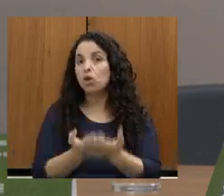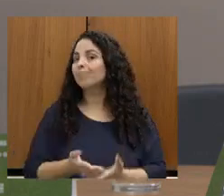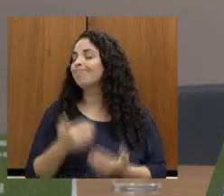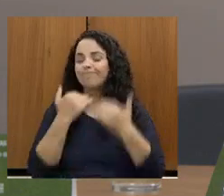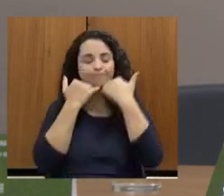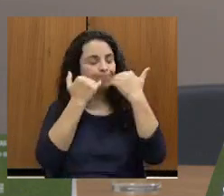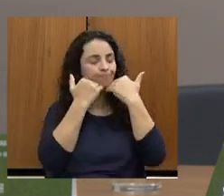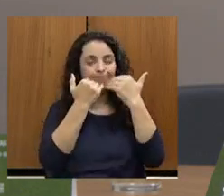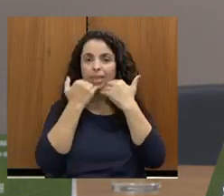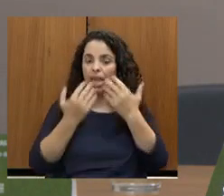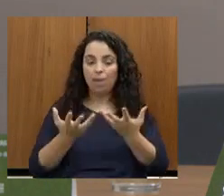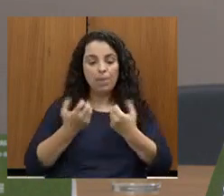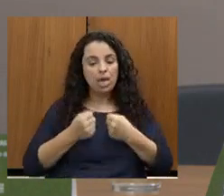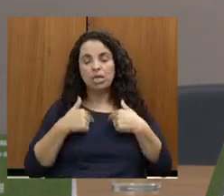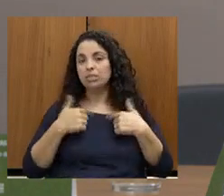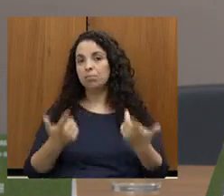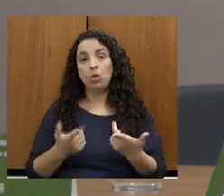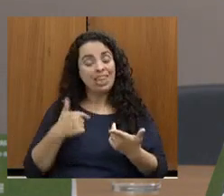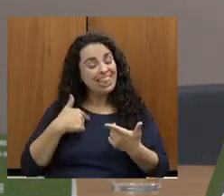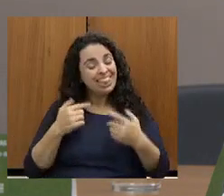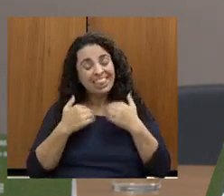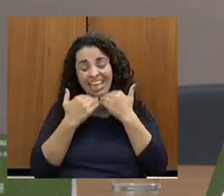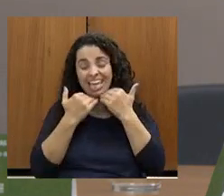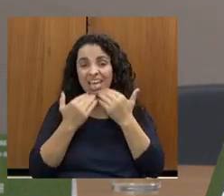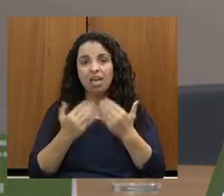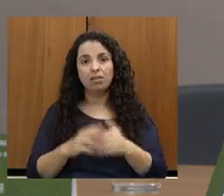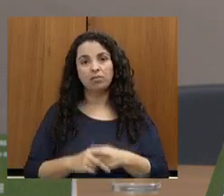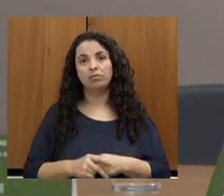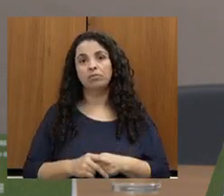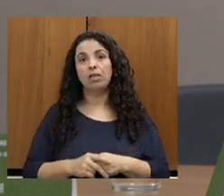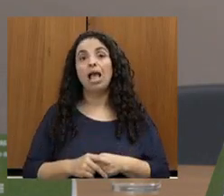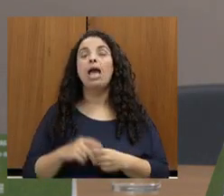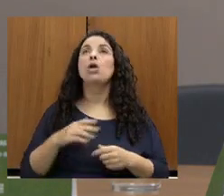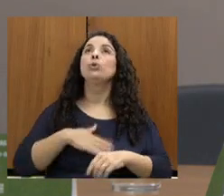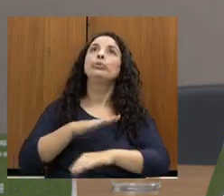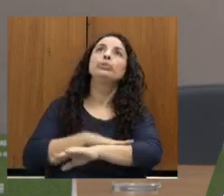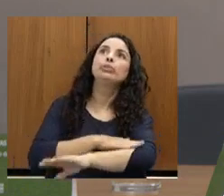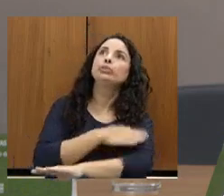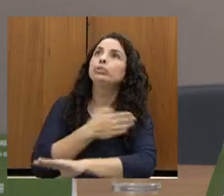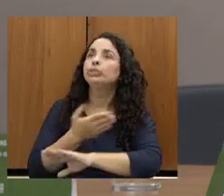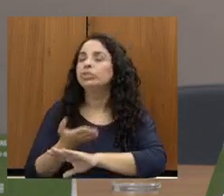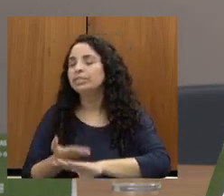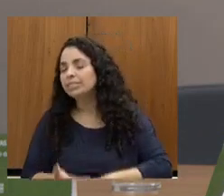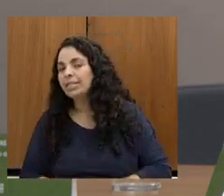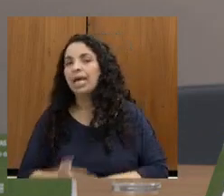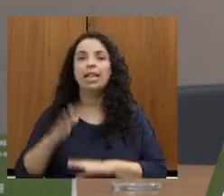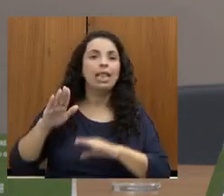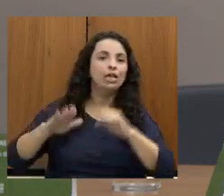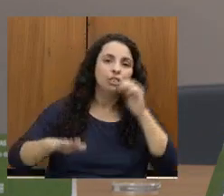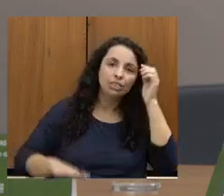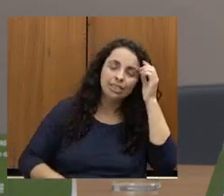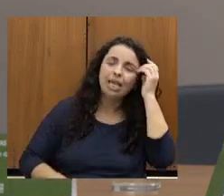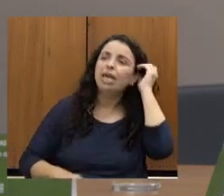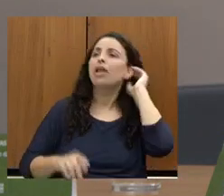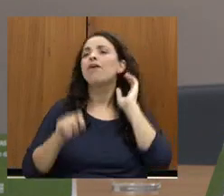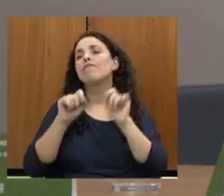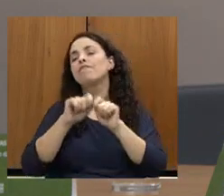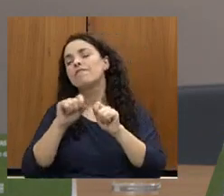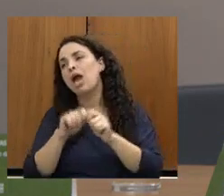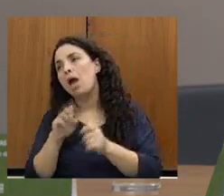E aí, eu passo um dia inteiro, uma tarde inteira, faço o voletim de ocorrência, passo o inteiro sem ninguém me ligar, sem ninguém entrar em contato comigo.